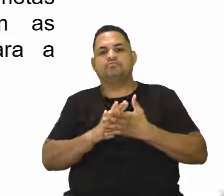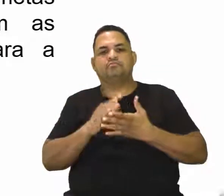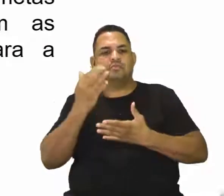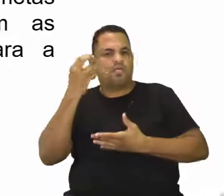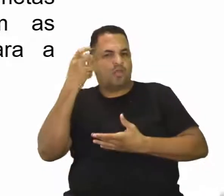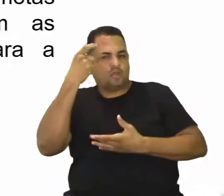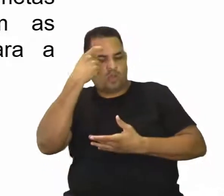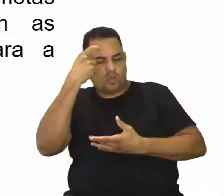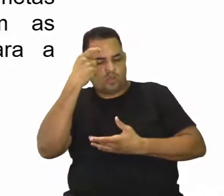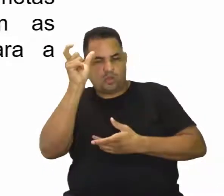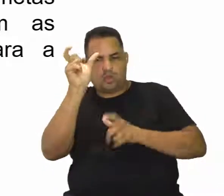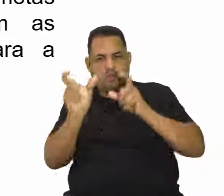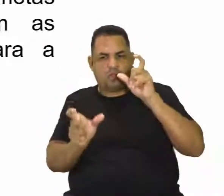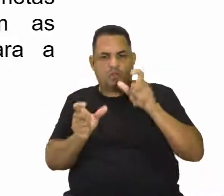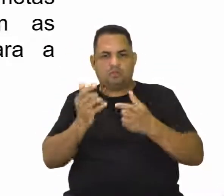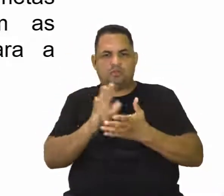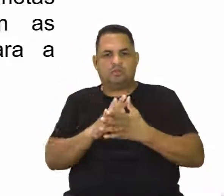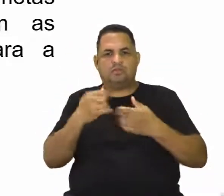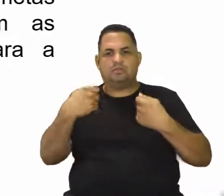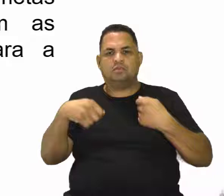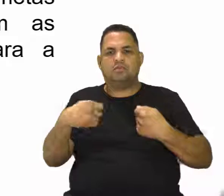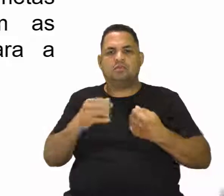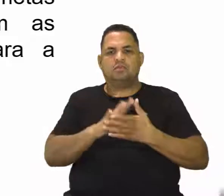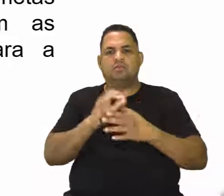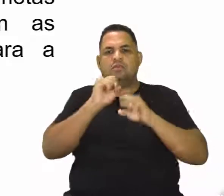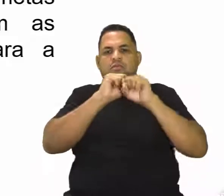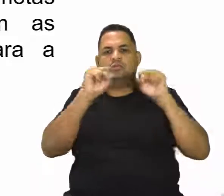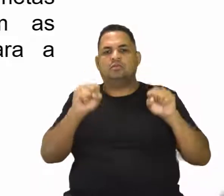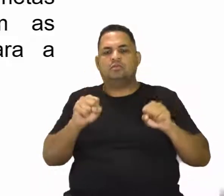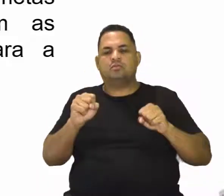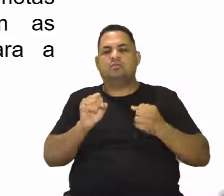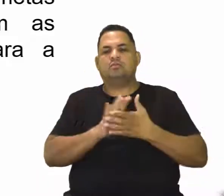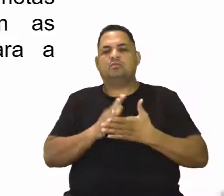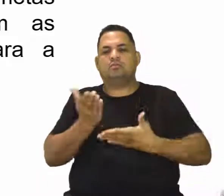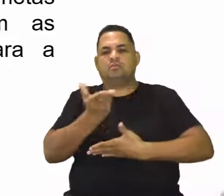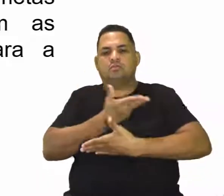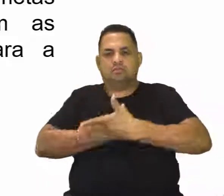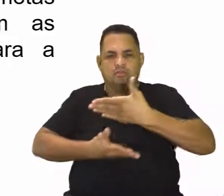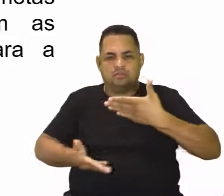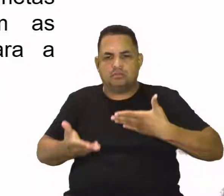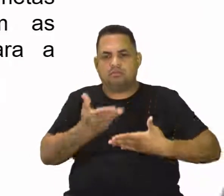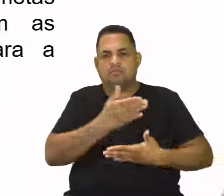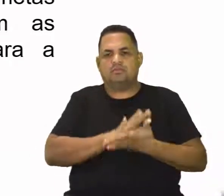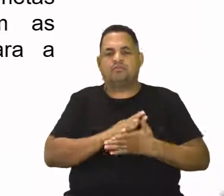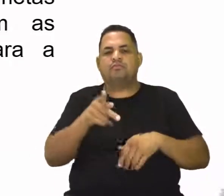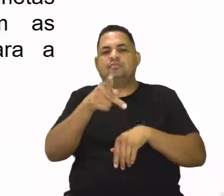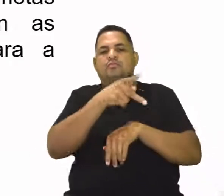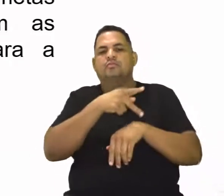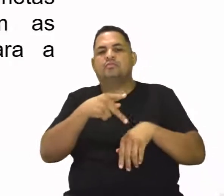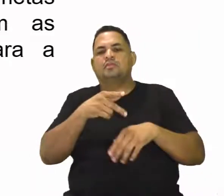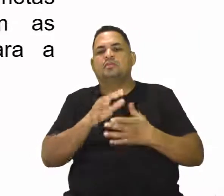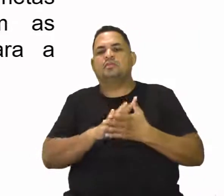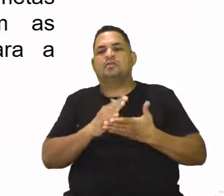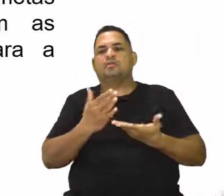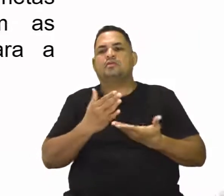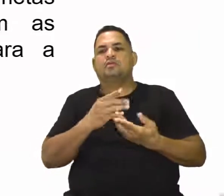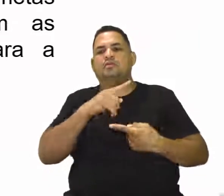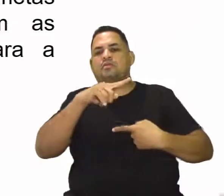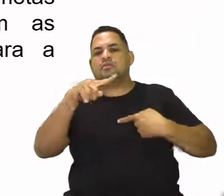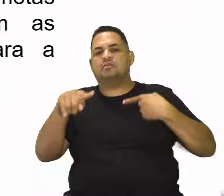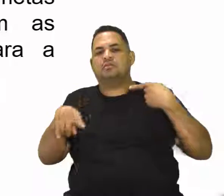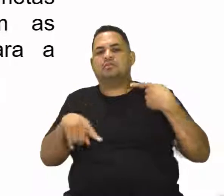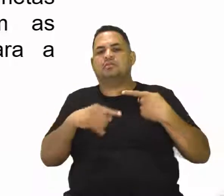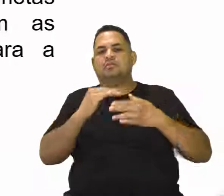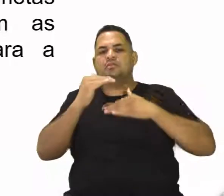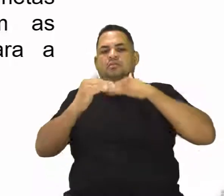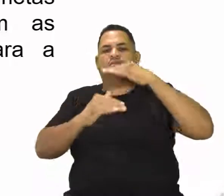conscientização individual, é preciso um sistema mútuo de cooperação entre as nações, a fim